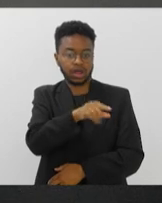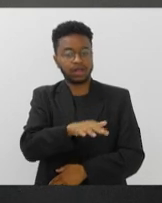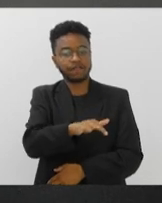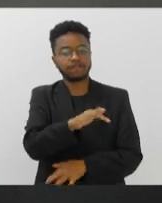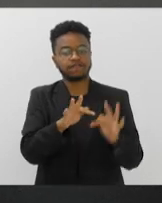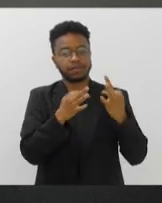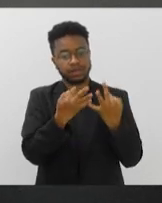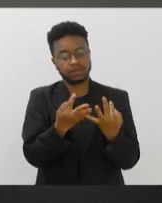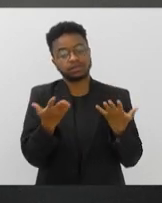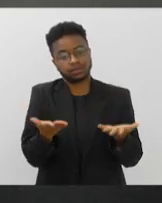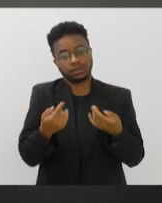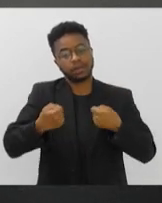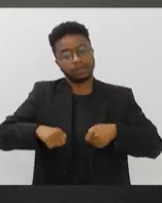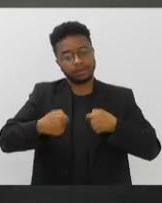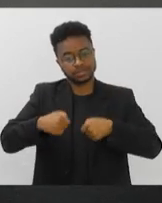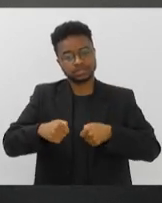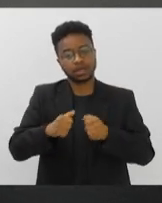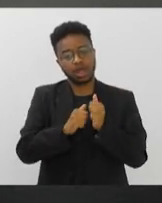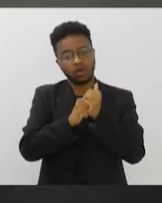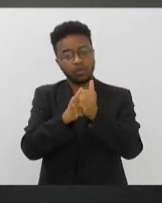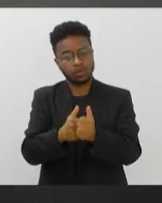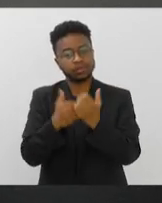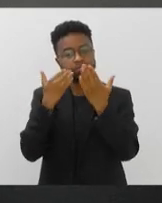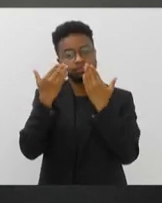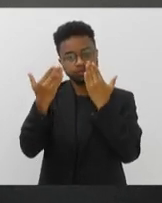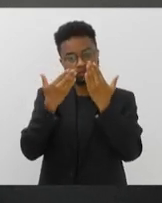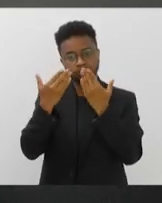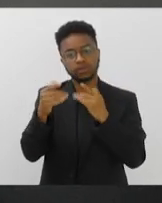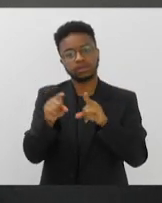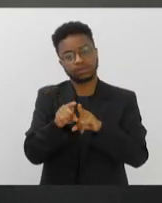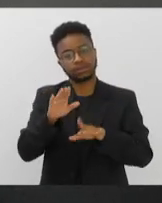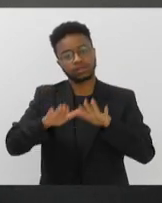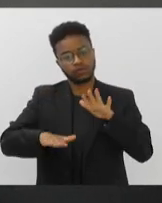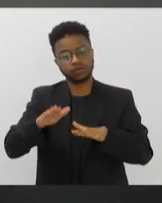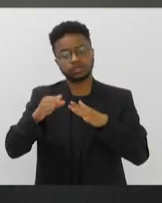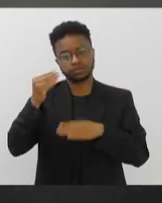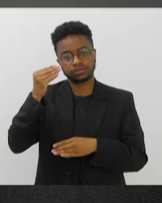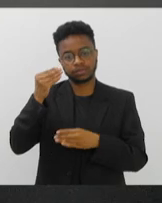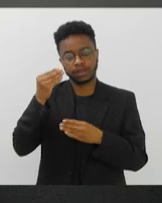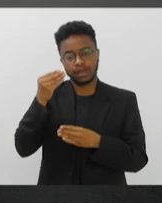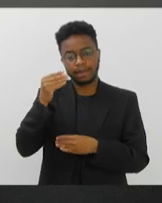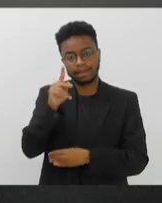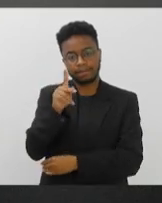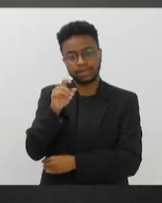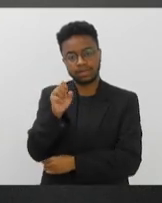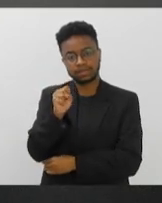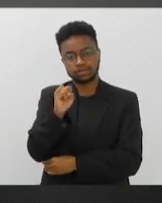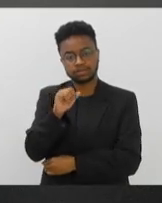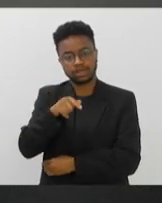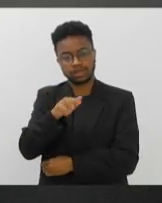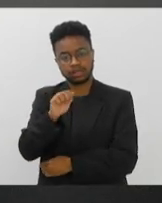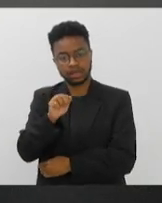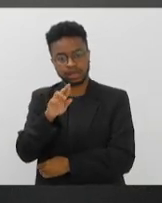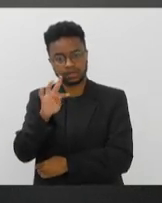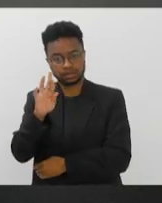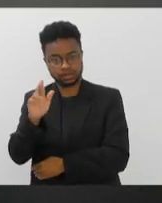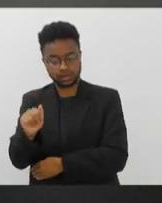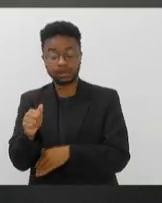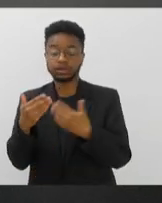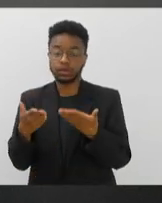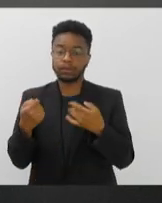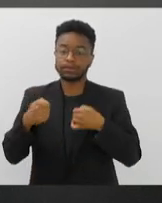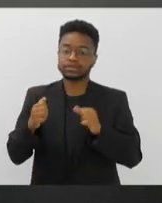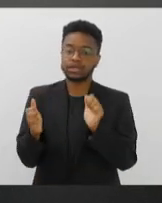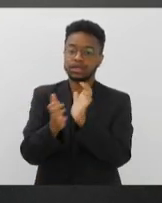precisar de acompanhamento psicológico talvez psiquiátrico né então a gente precisa de de Equipe